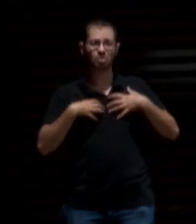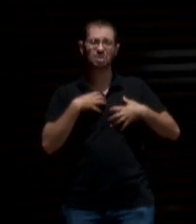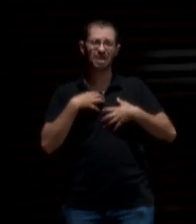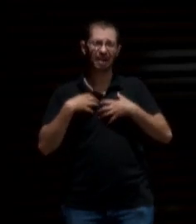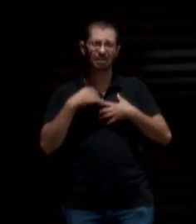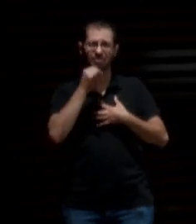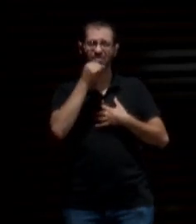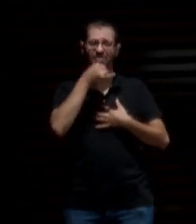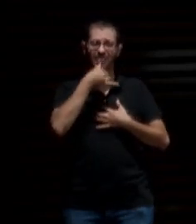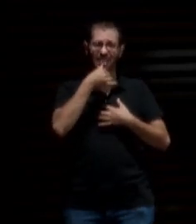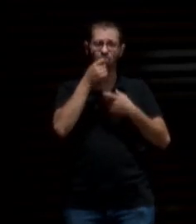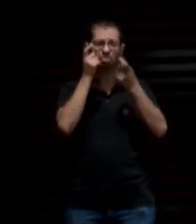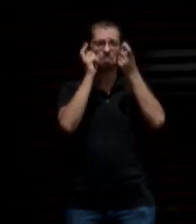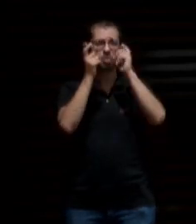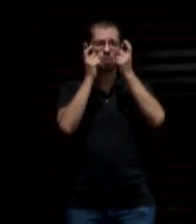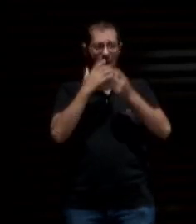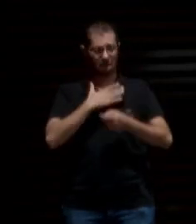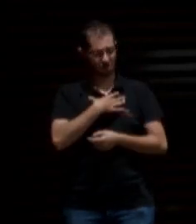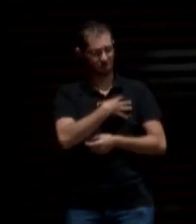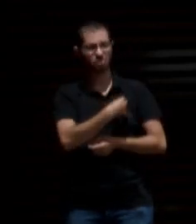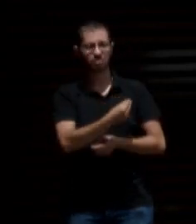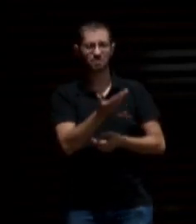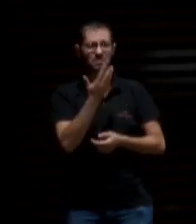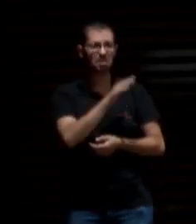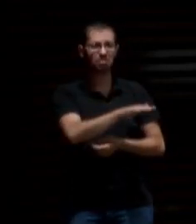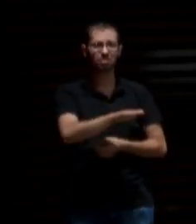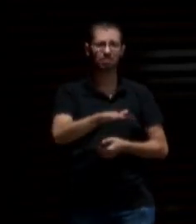aflito, preocupado com os meus filhos,